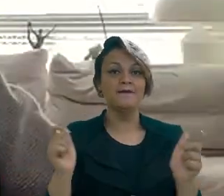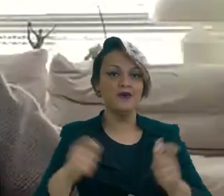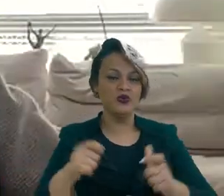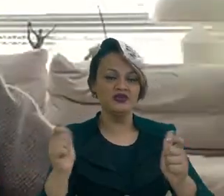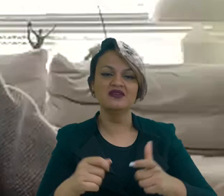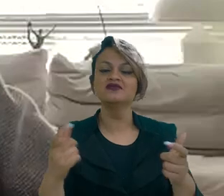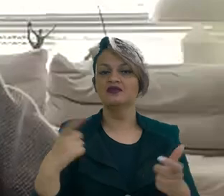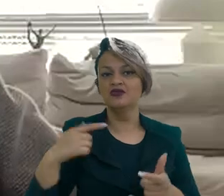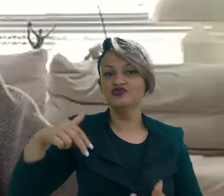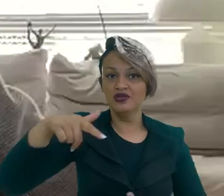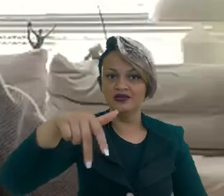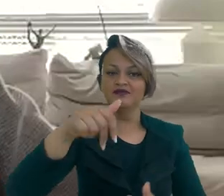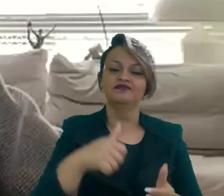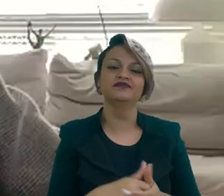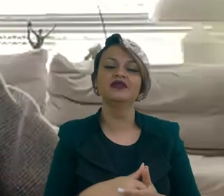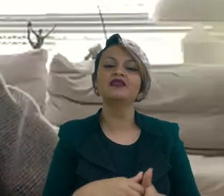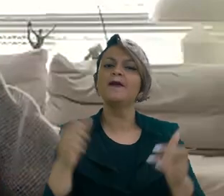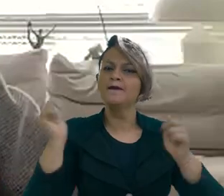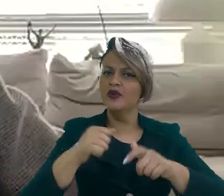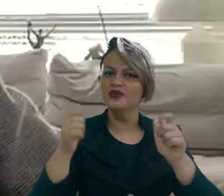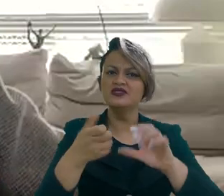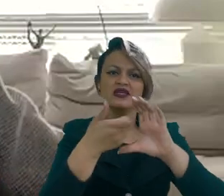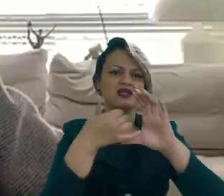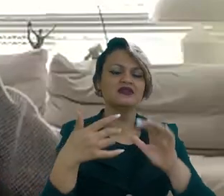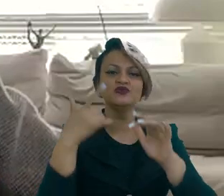potência evolutiva potência